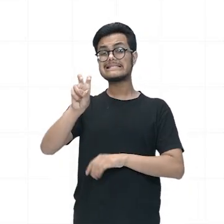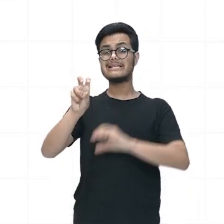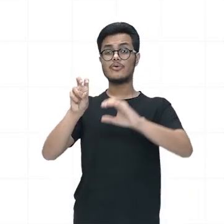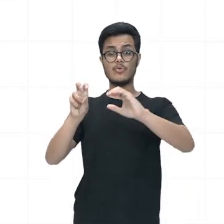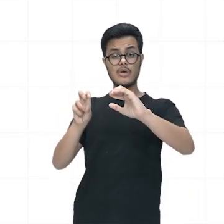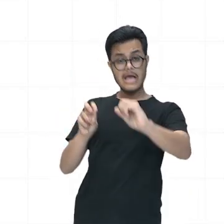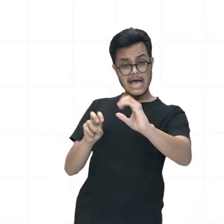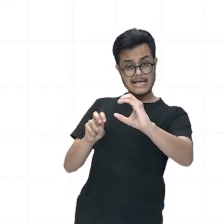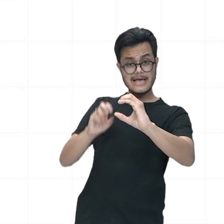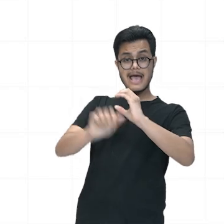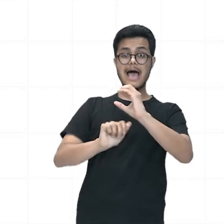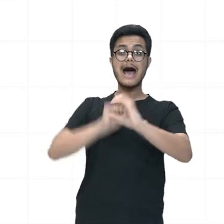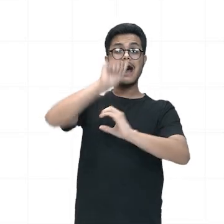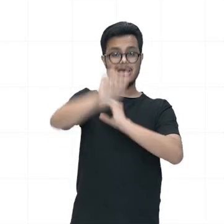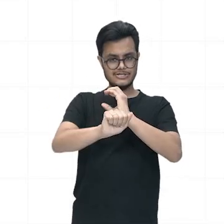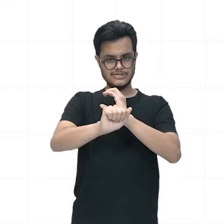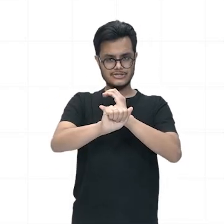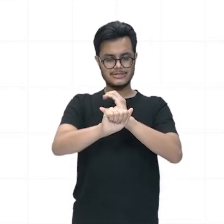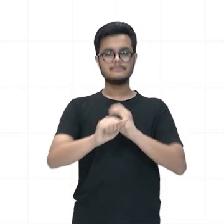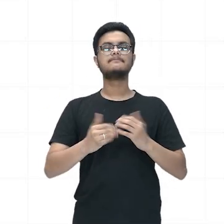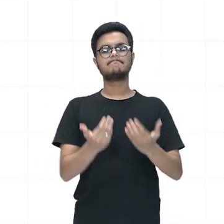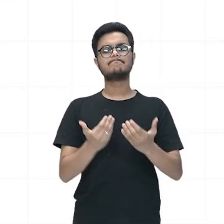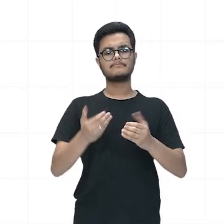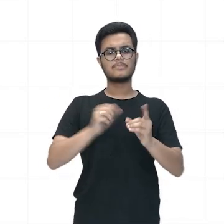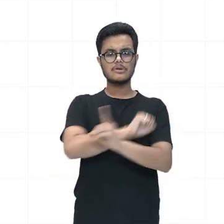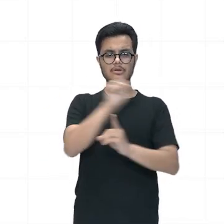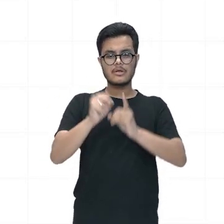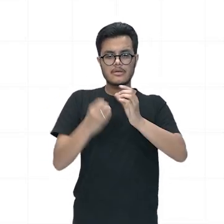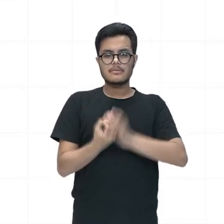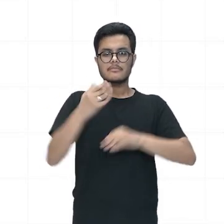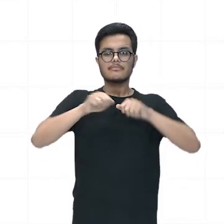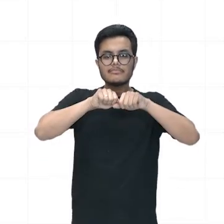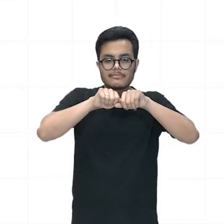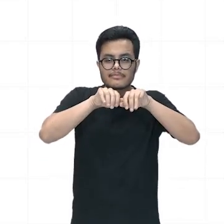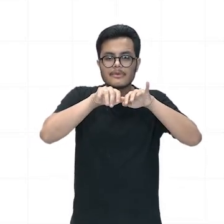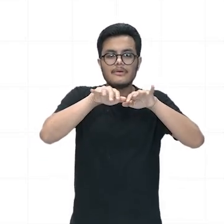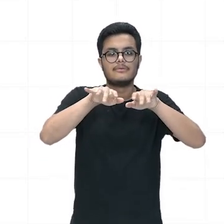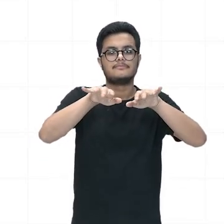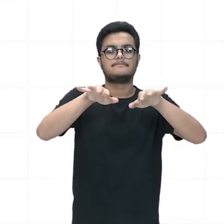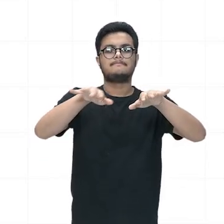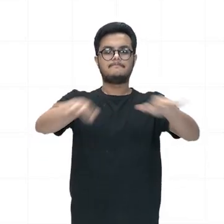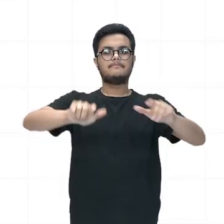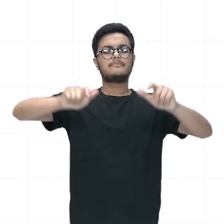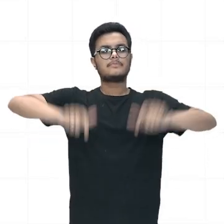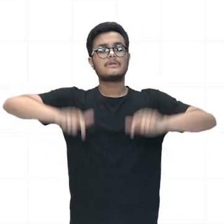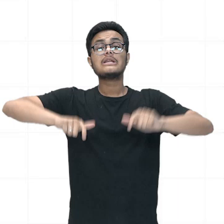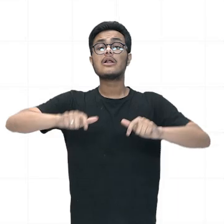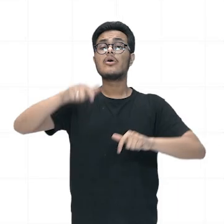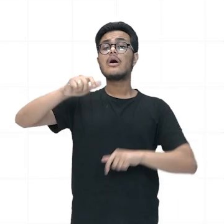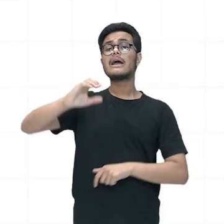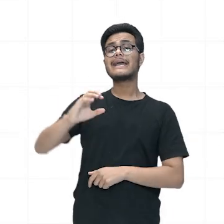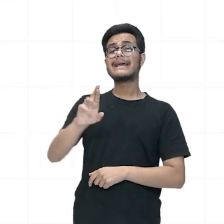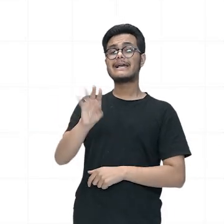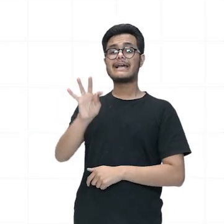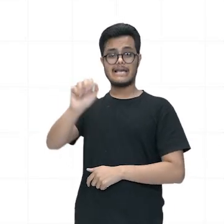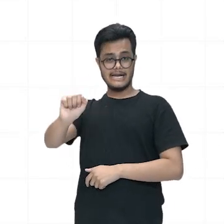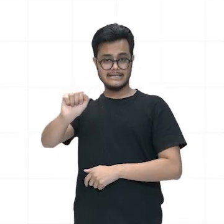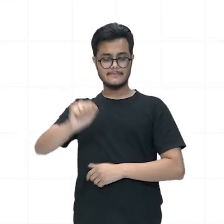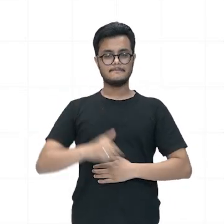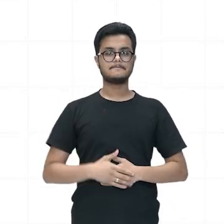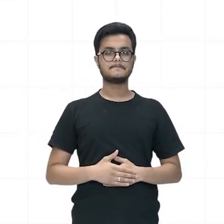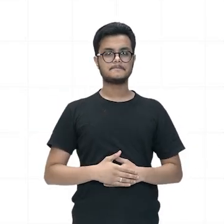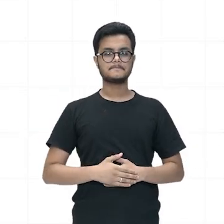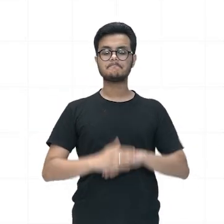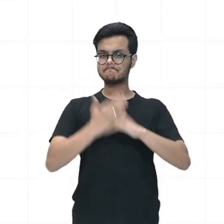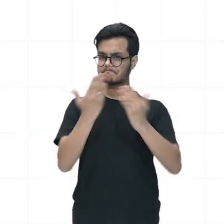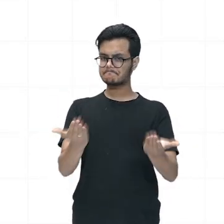Cristo. Origina-se da civilização cretense micênica que se desenvolveu na ilha de Creta. Então eu trago